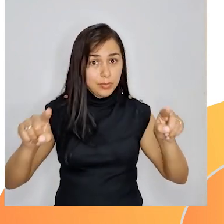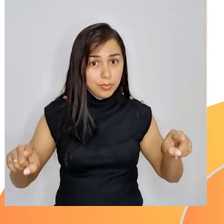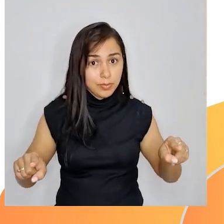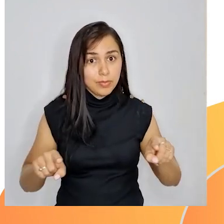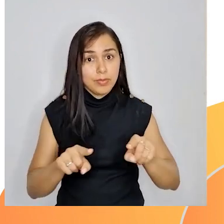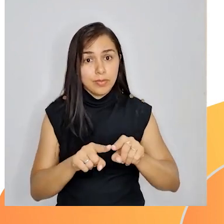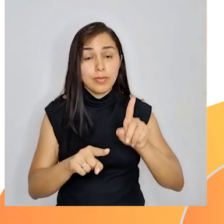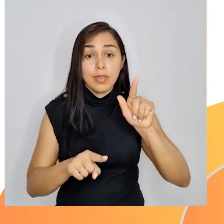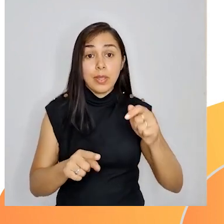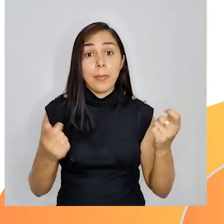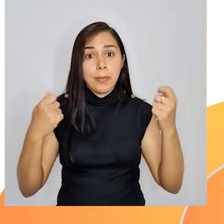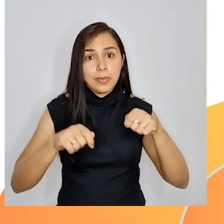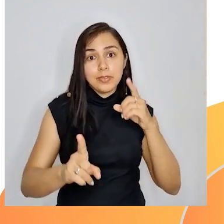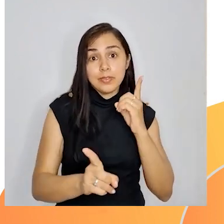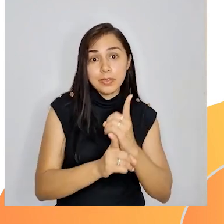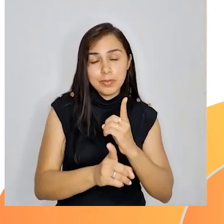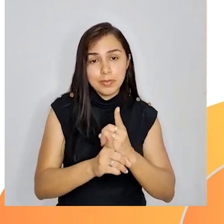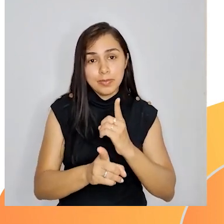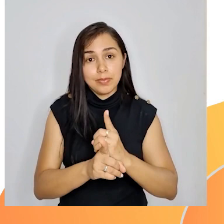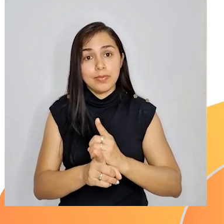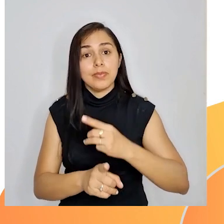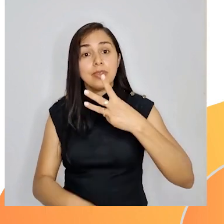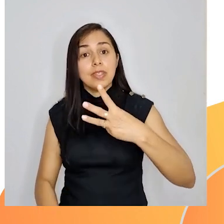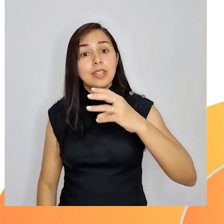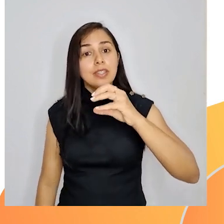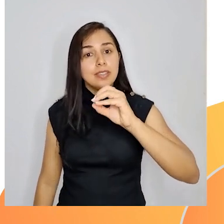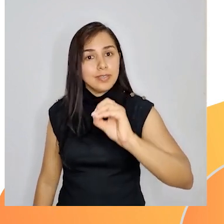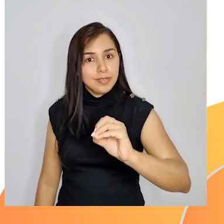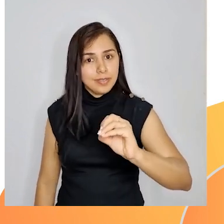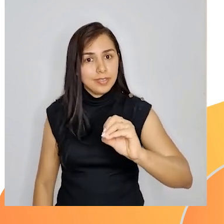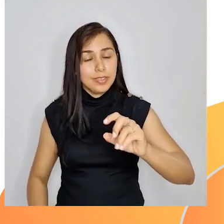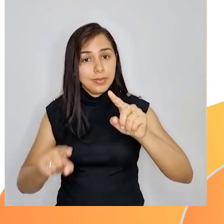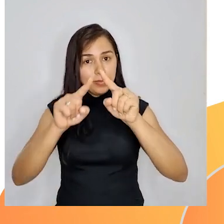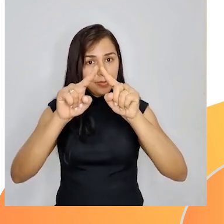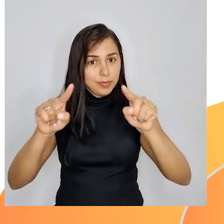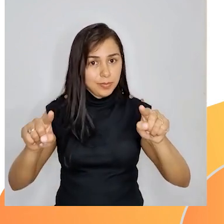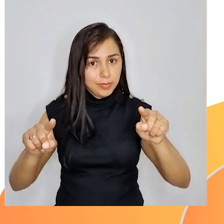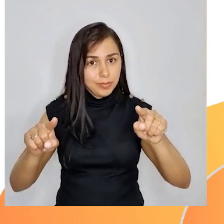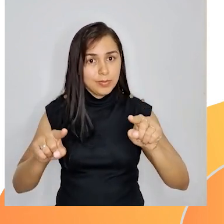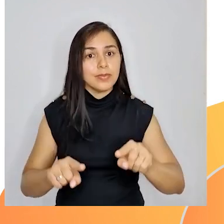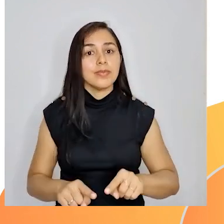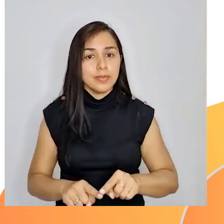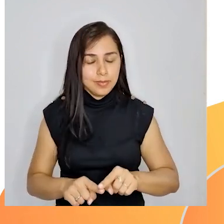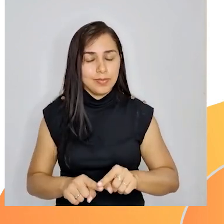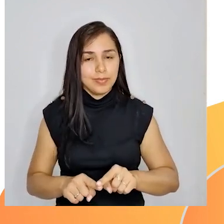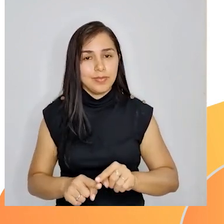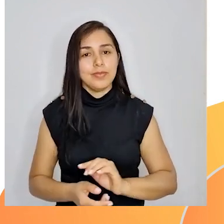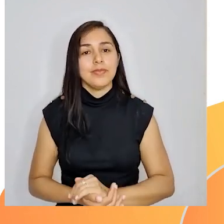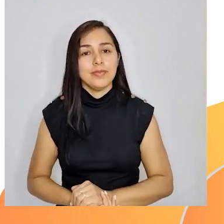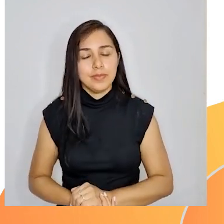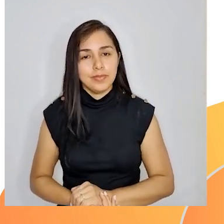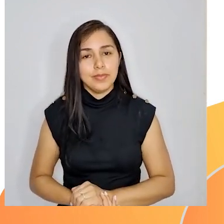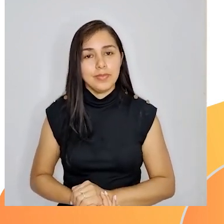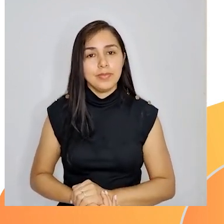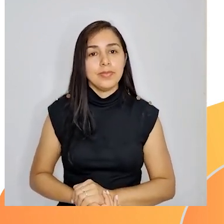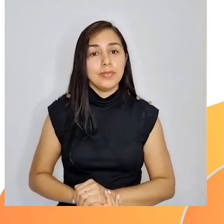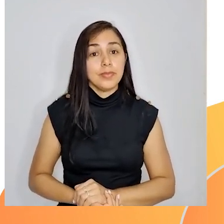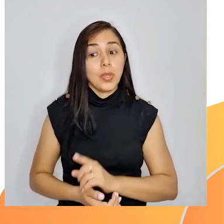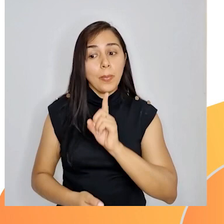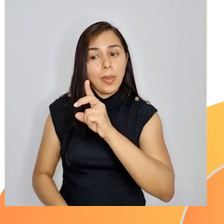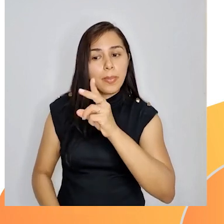30 losangos utilizando essa malha triangular É isso aí de acordo com a nossa Contagem nós conseguimos formar